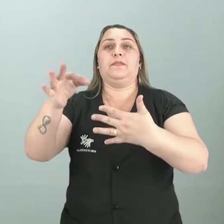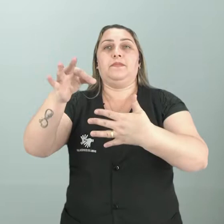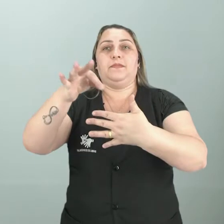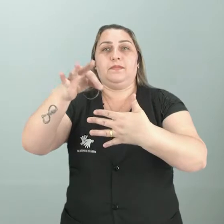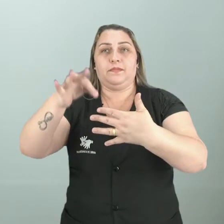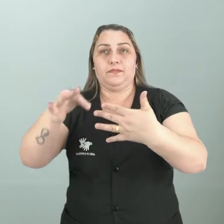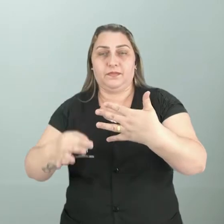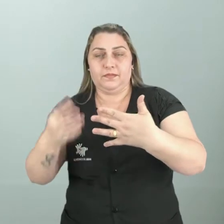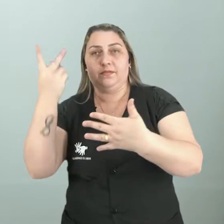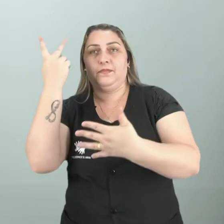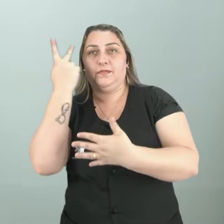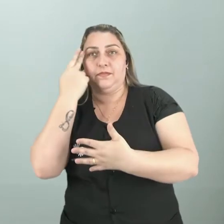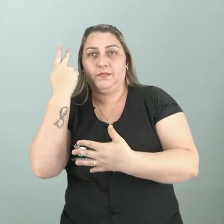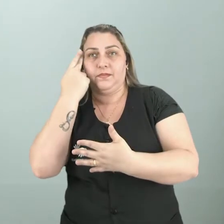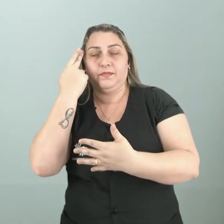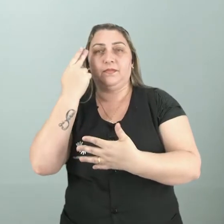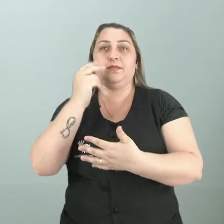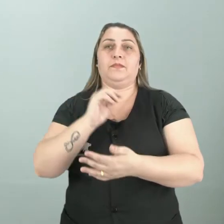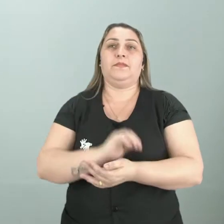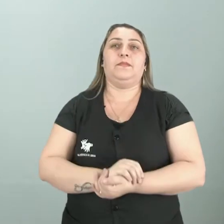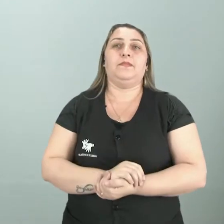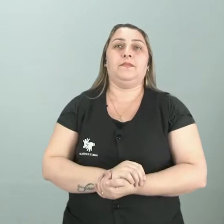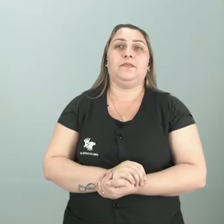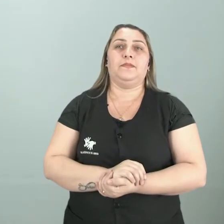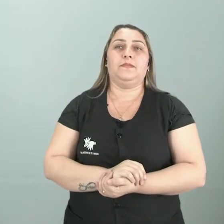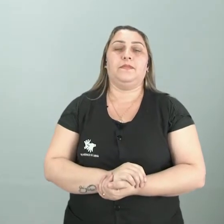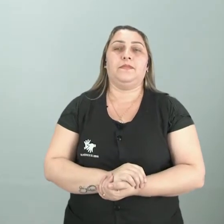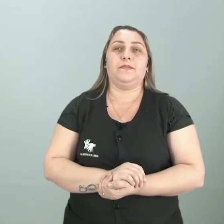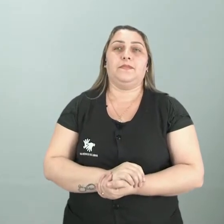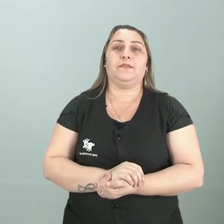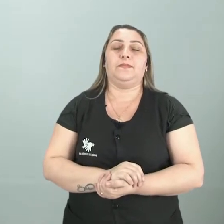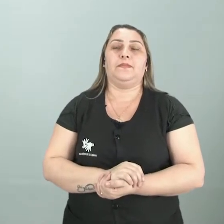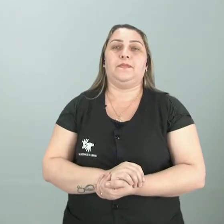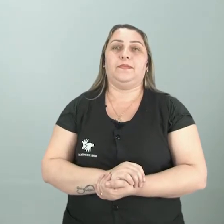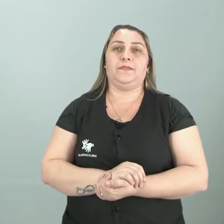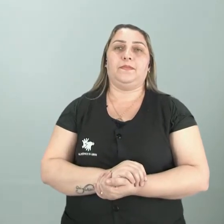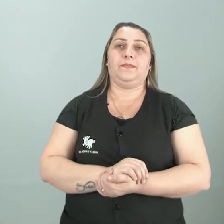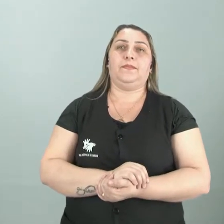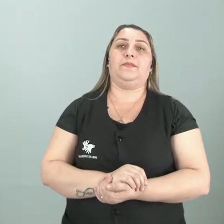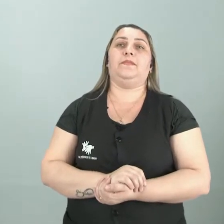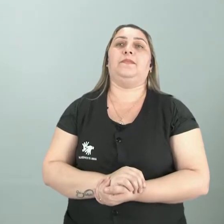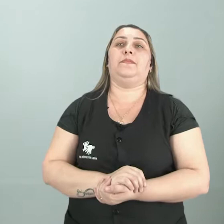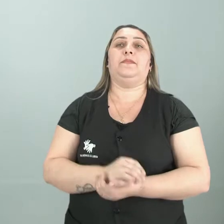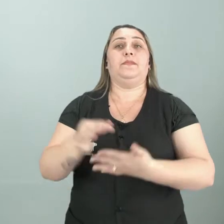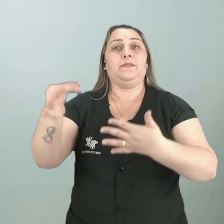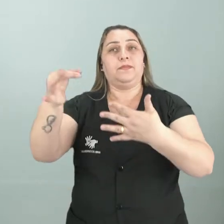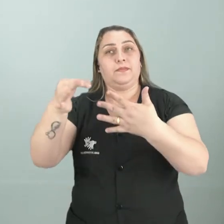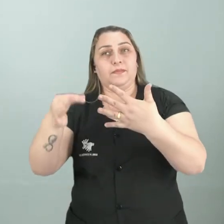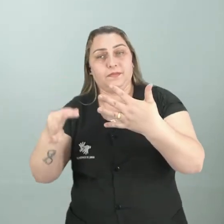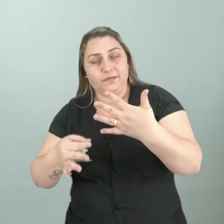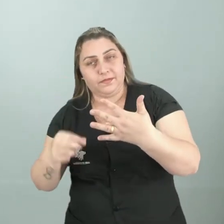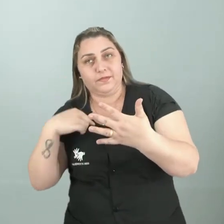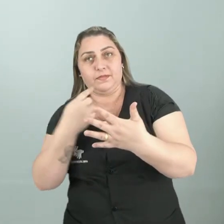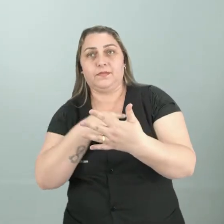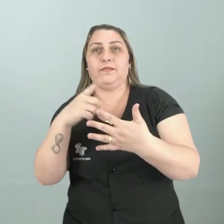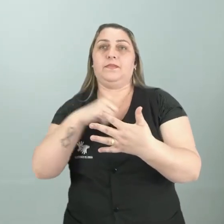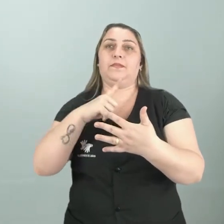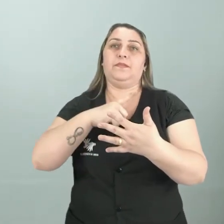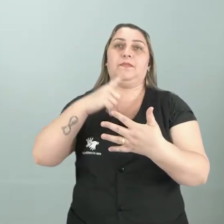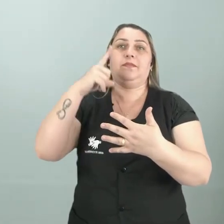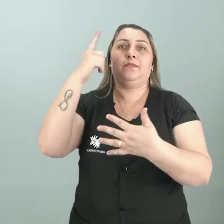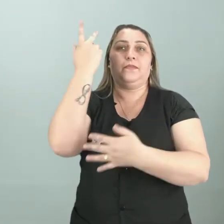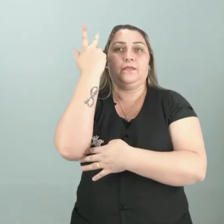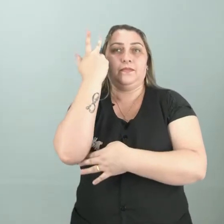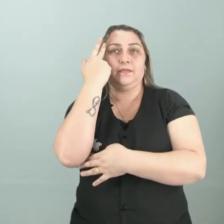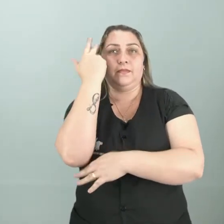elementos naturais. Vou colocar ele bem aqui para você visualizar bem. Outro elemento que nós temos nessa